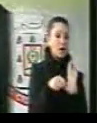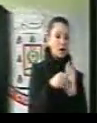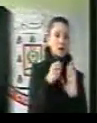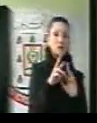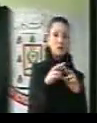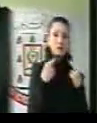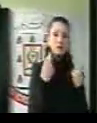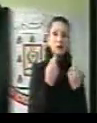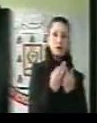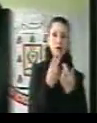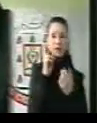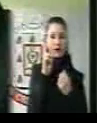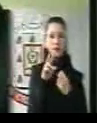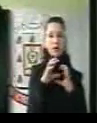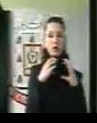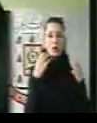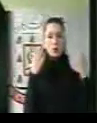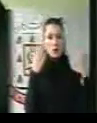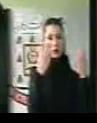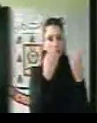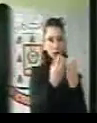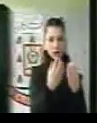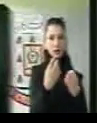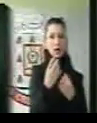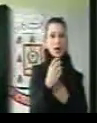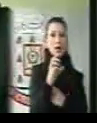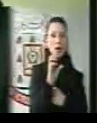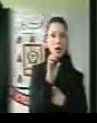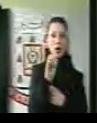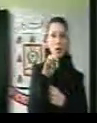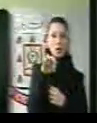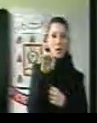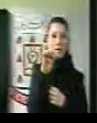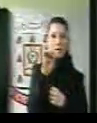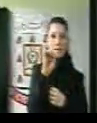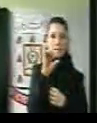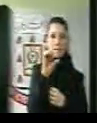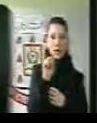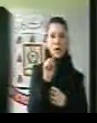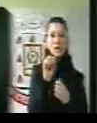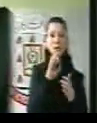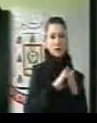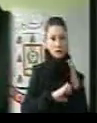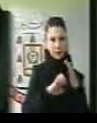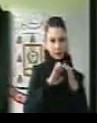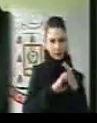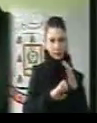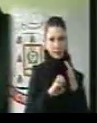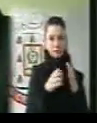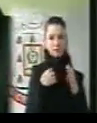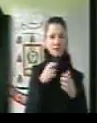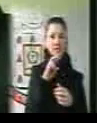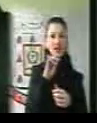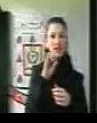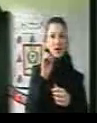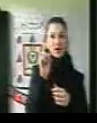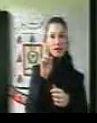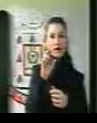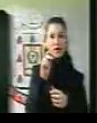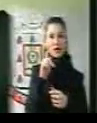reunir com aquela comunidade da Colmeia Industrial, pela qual a Via Rápida está afetando e